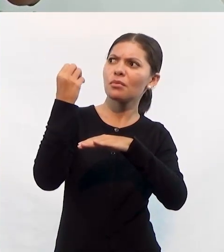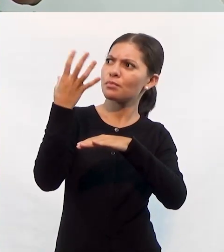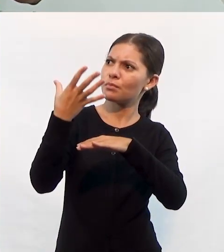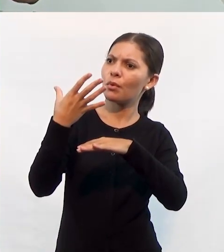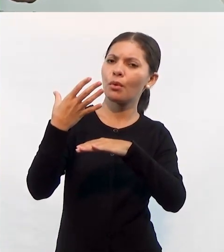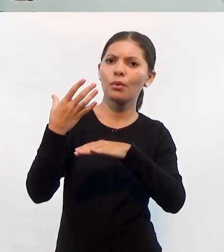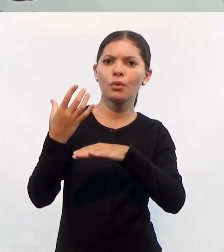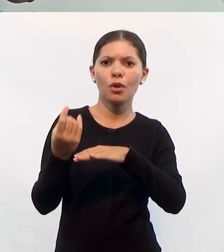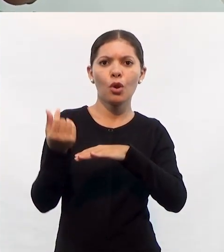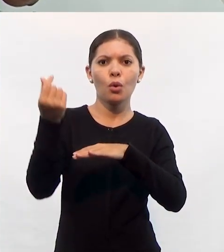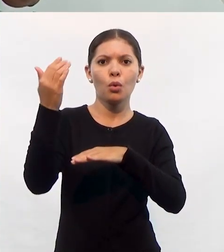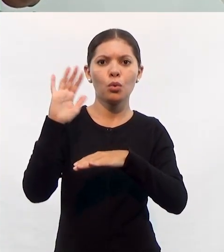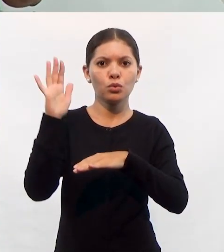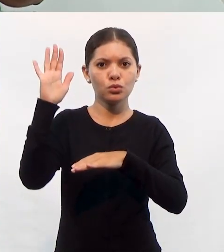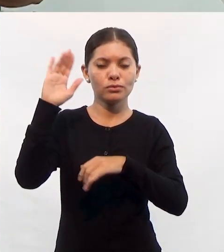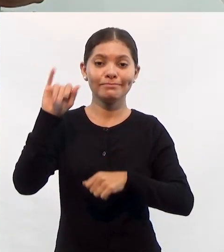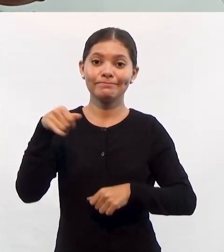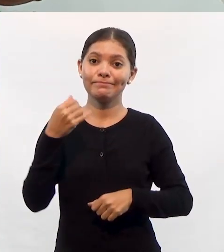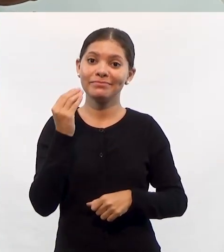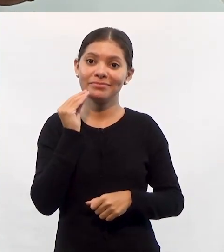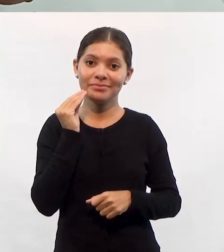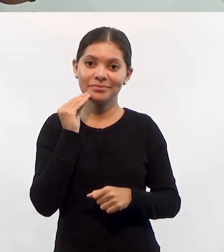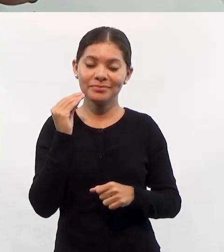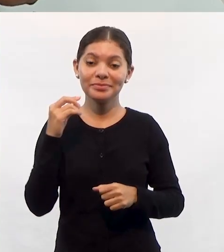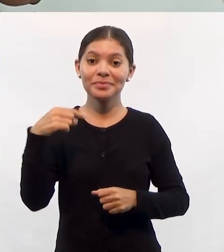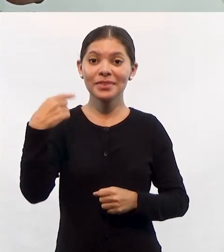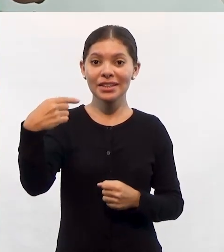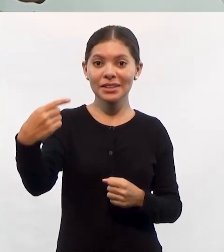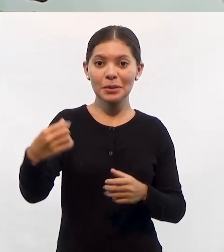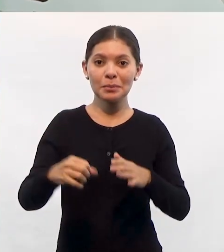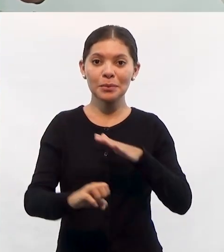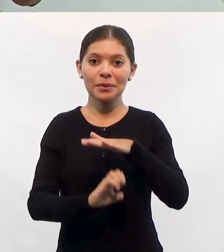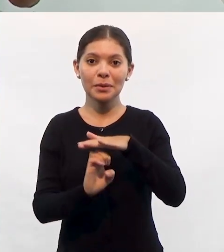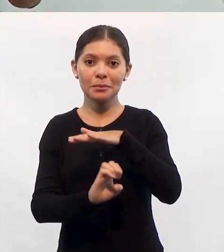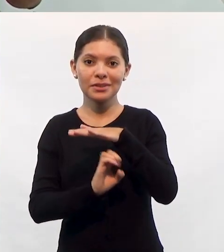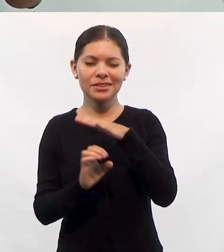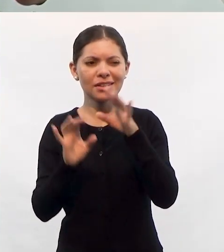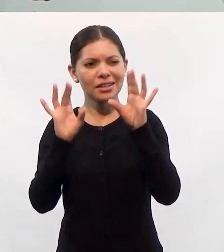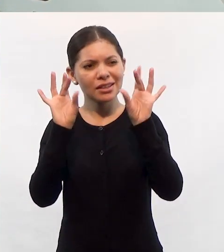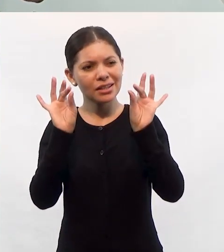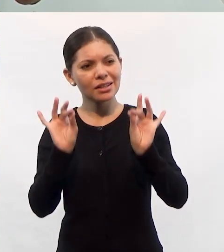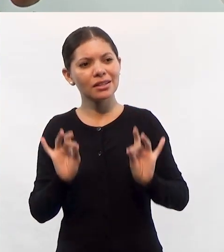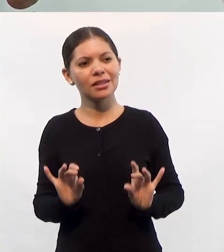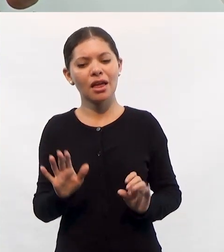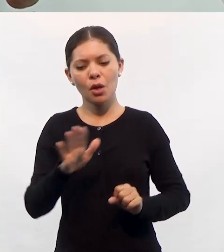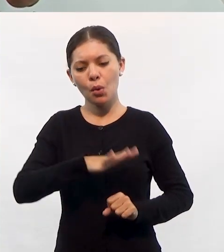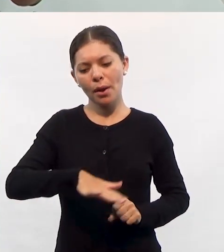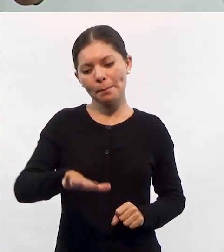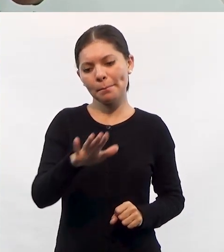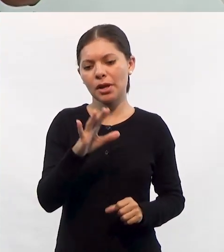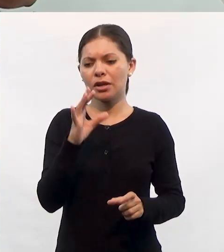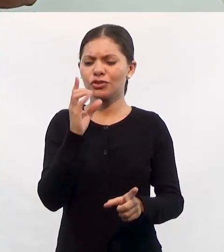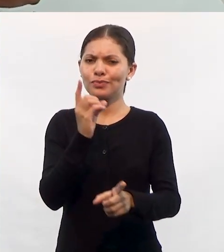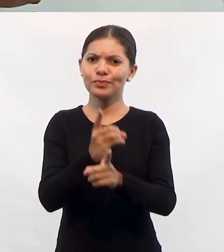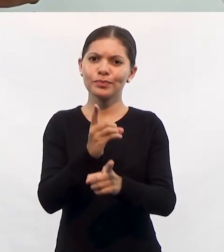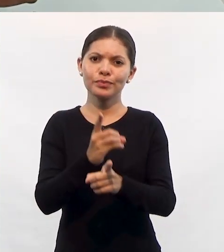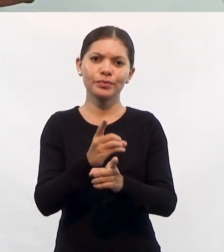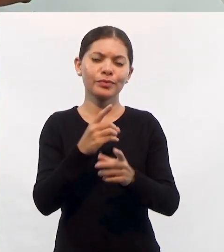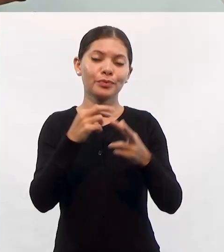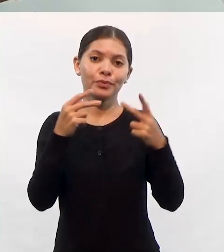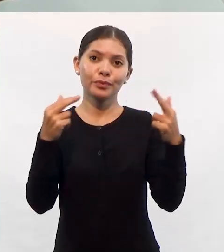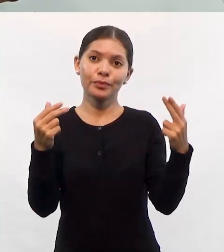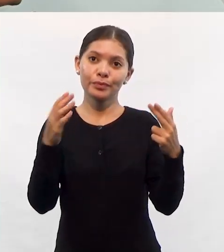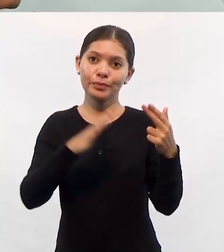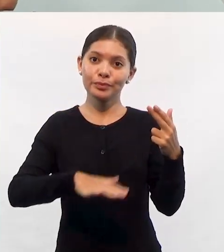isso são oportunidades é após a empresa definir o ambiente dela encontrar as variáveis